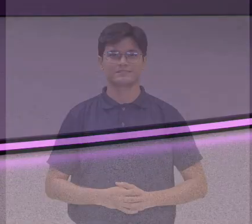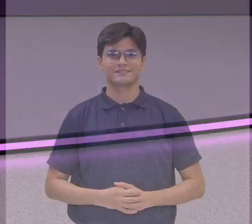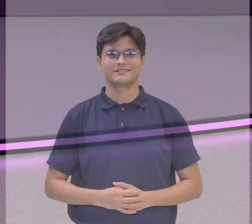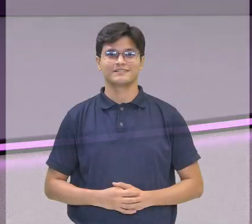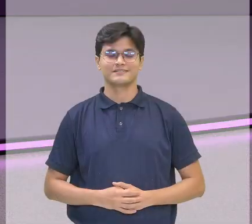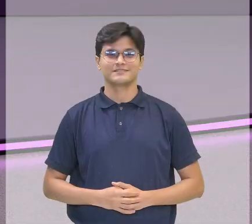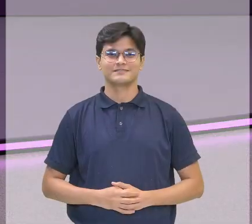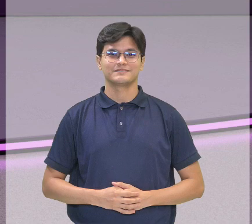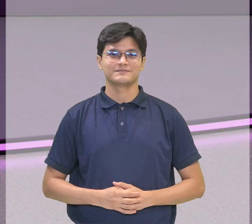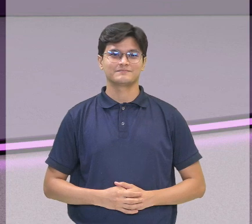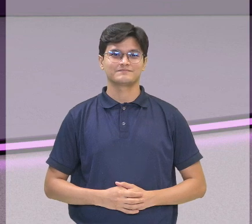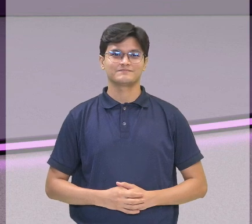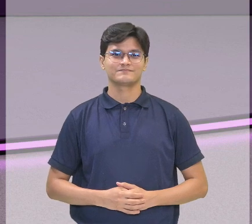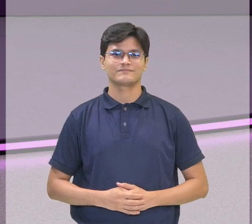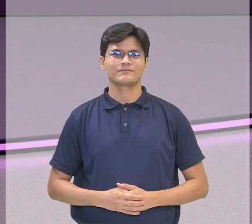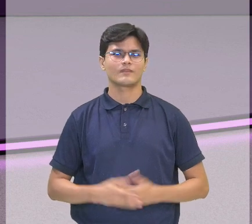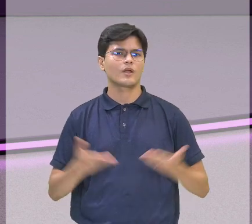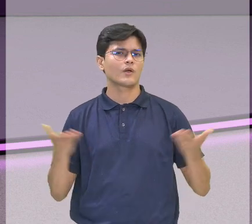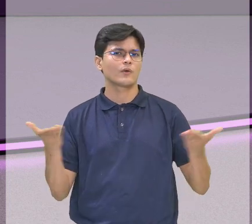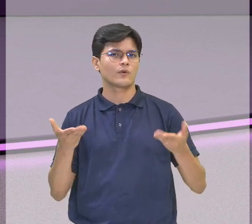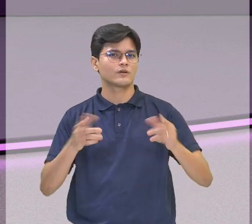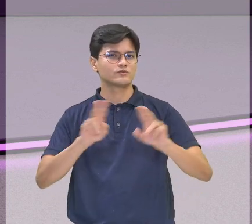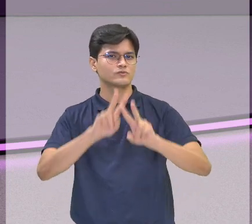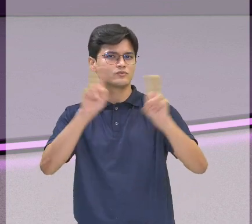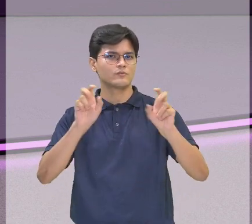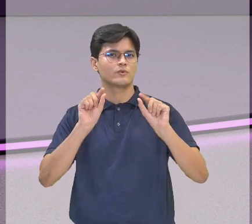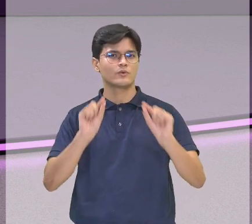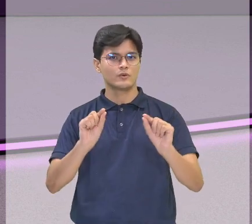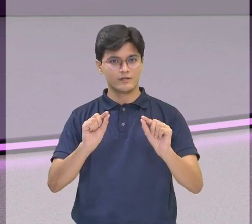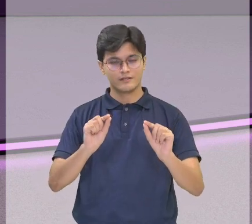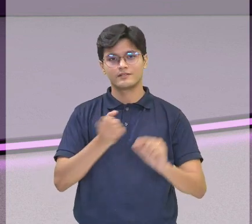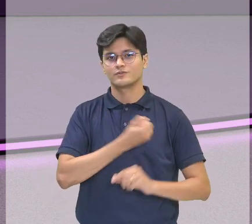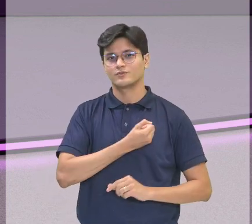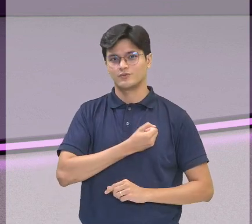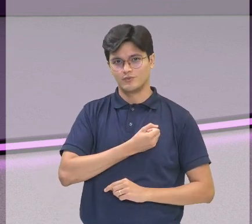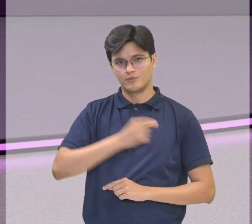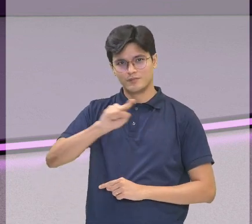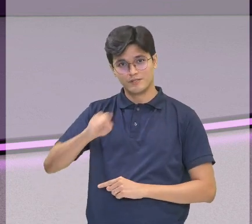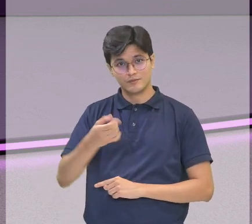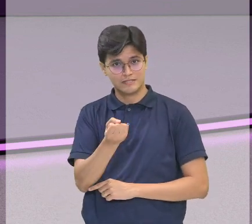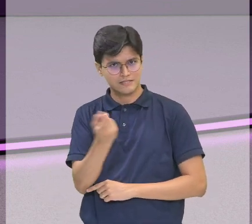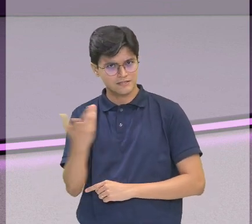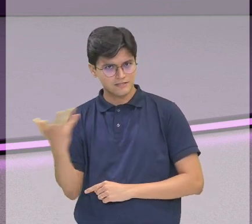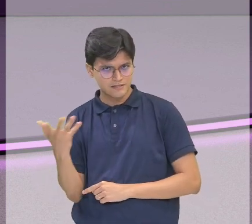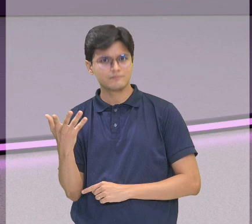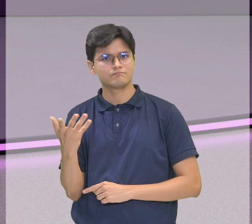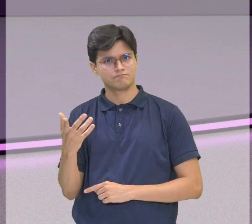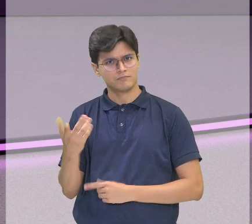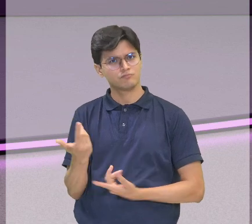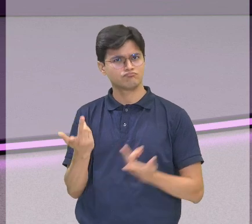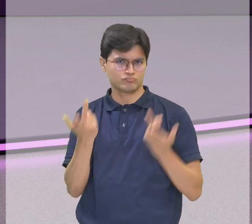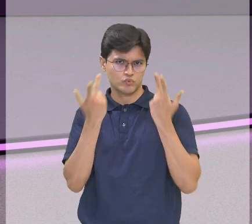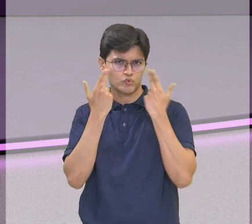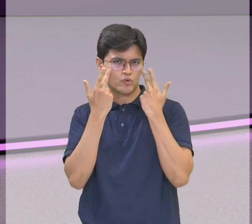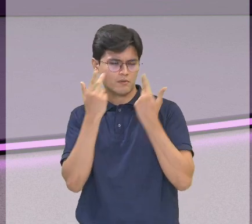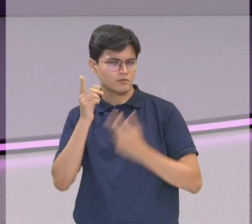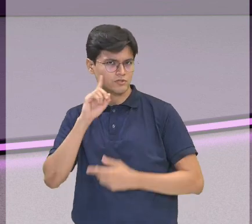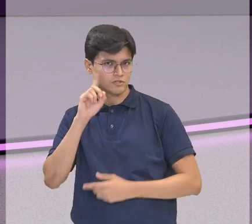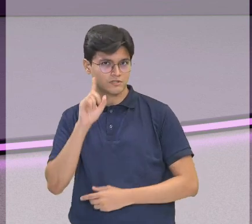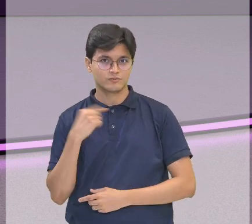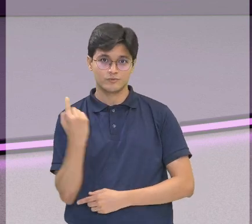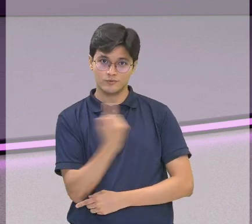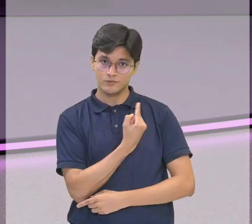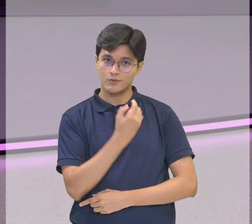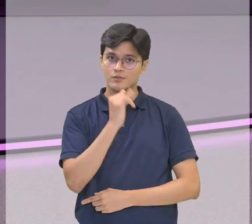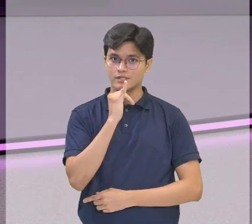Então vamos falar sobre números decimais. Os números decimais são bastante comuns no nosso dia a dia, como aqui,